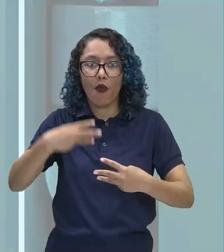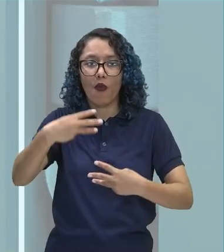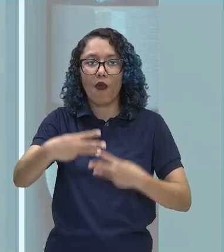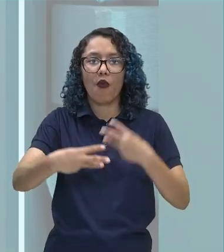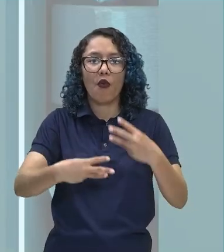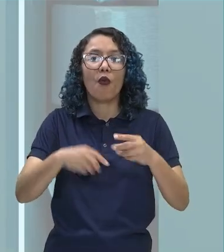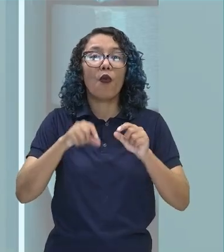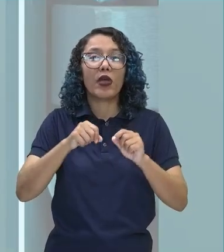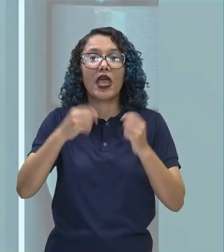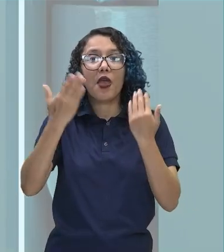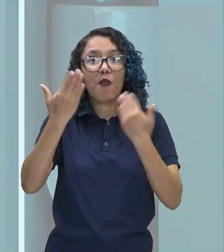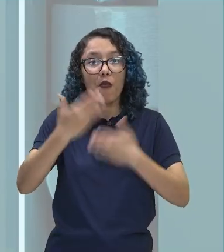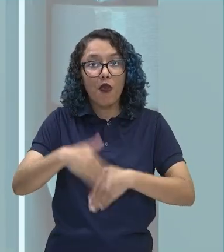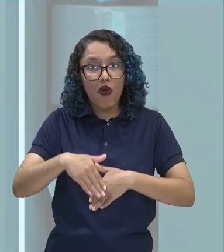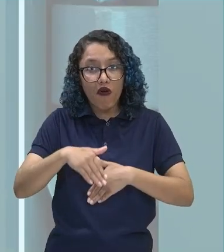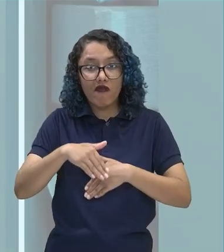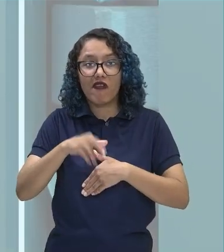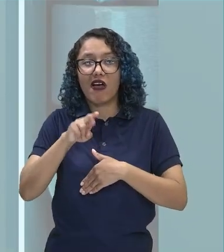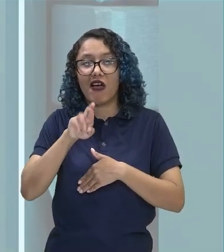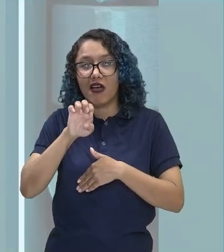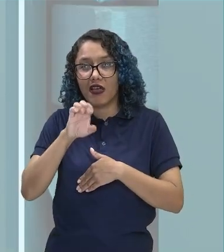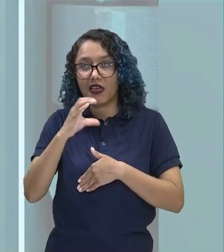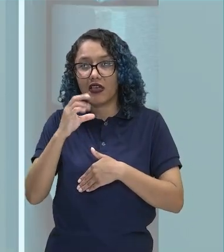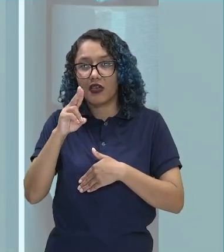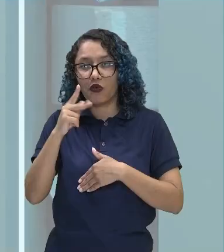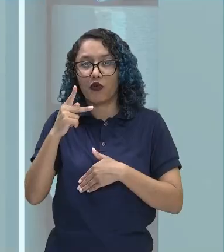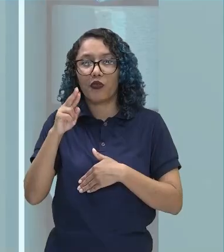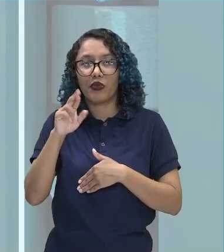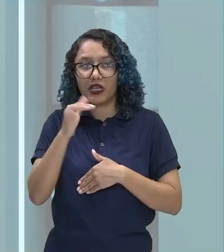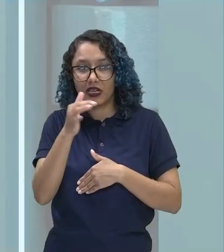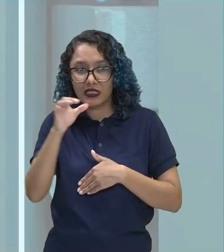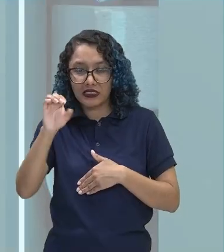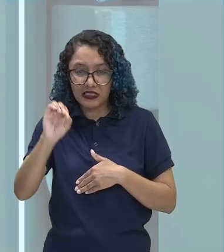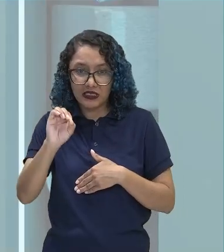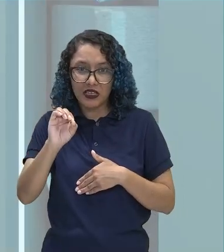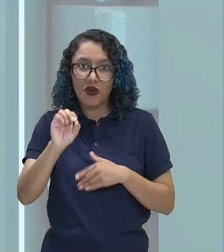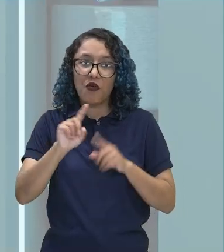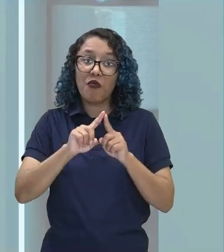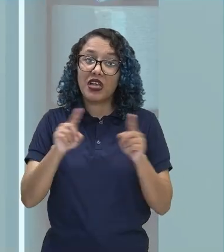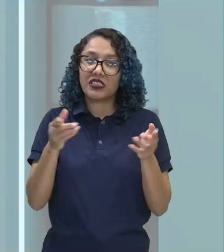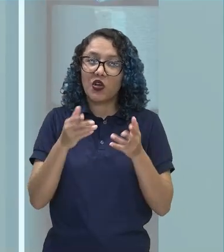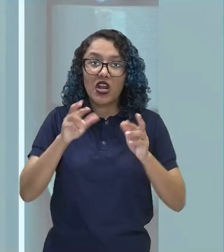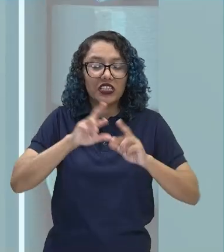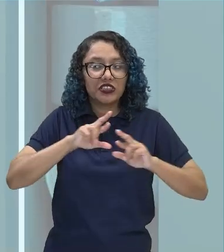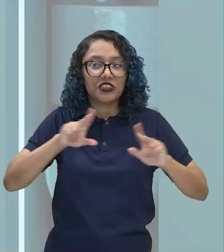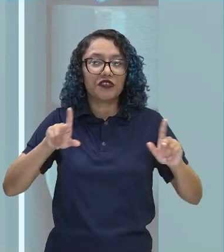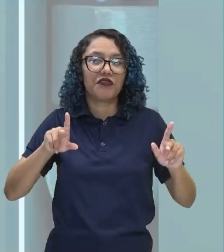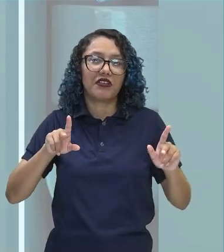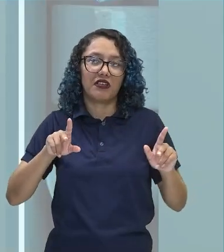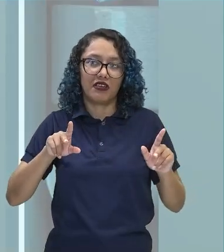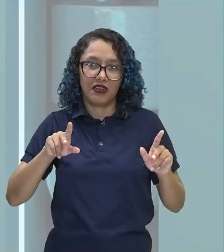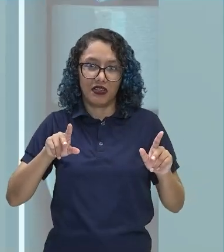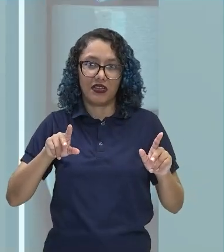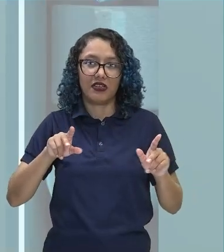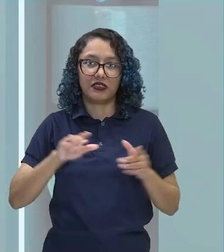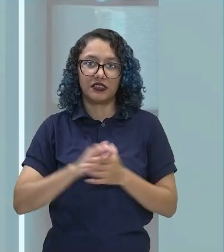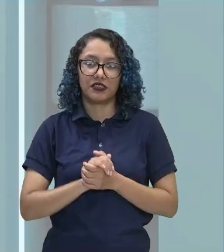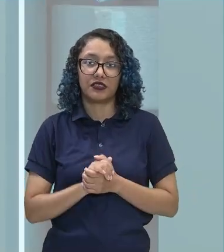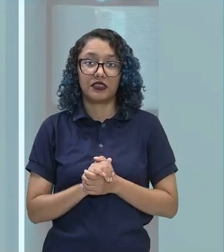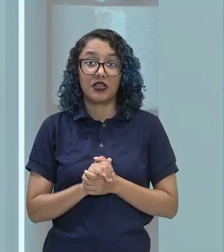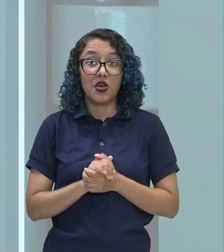fazia uma prova de recuperação. Hoje não, né? O professor está ali observando, o meu aluno está precisando